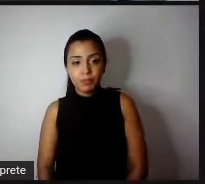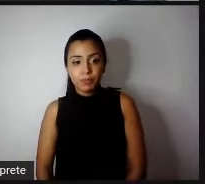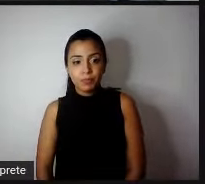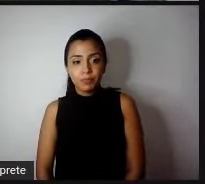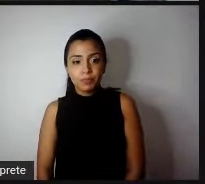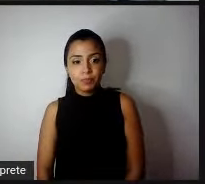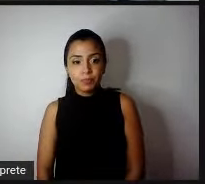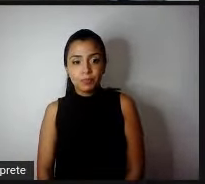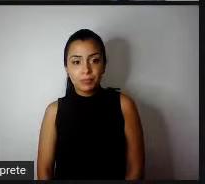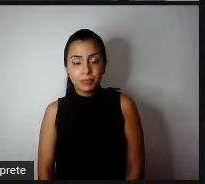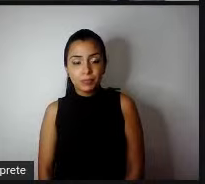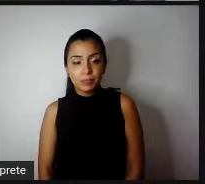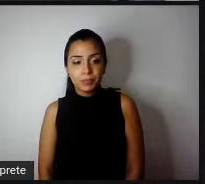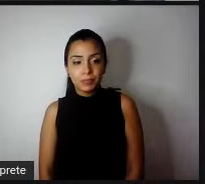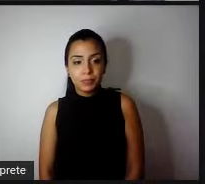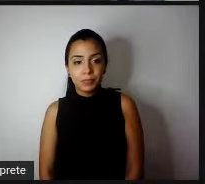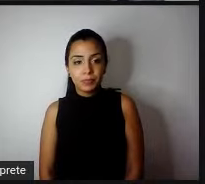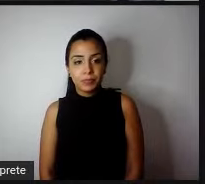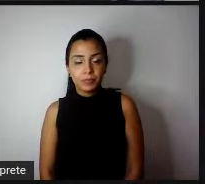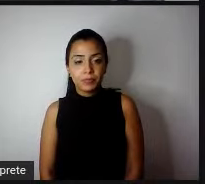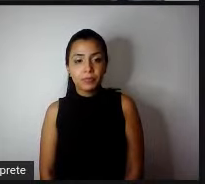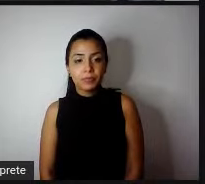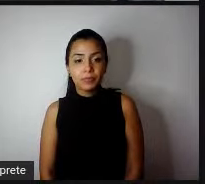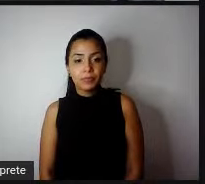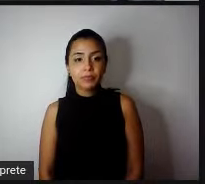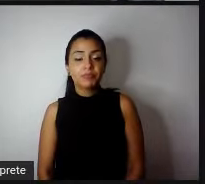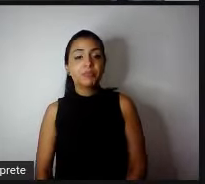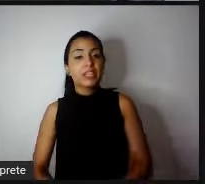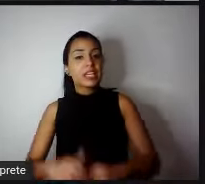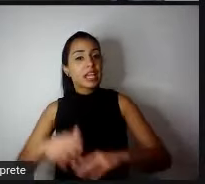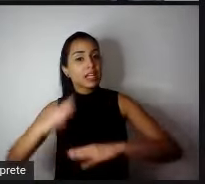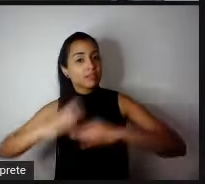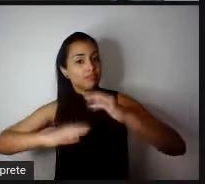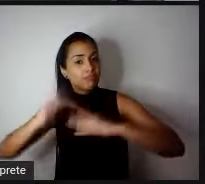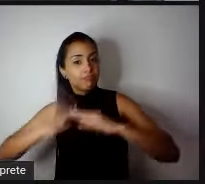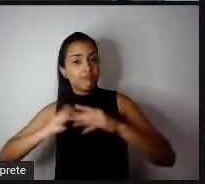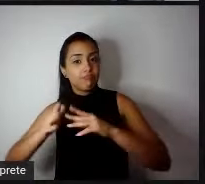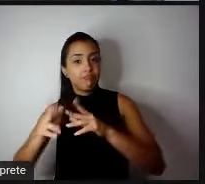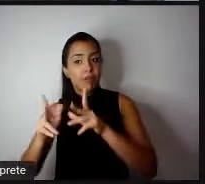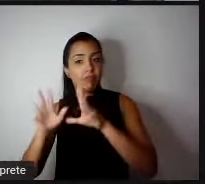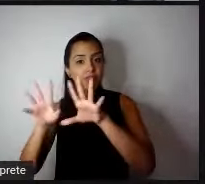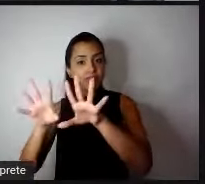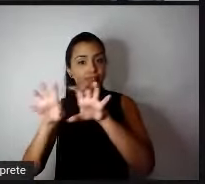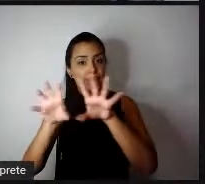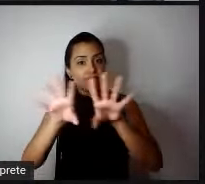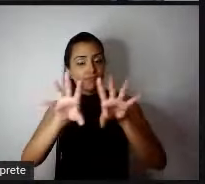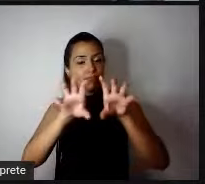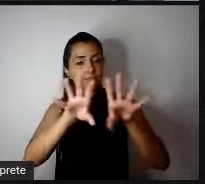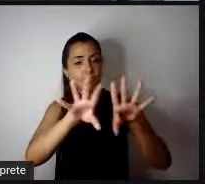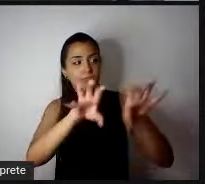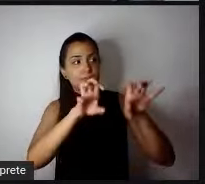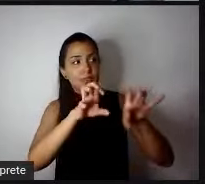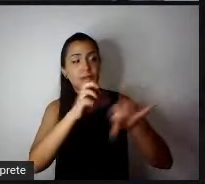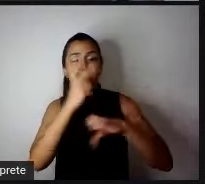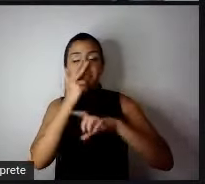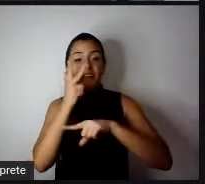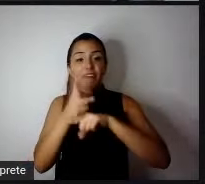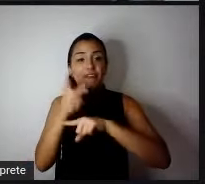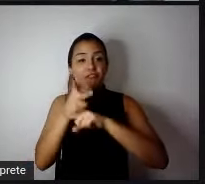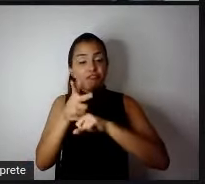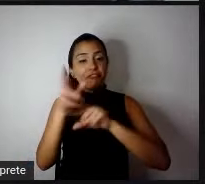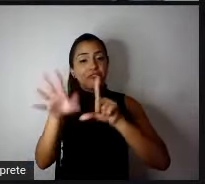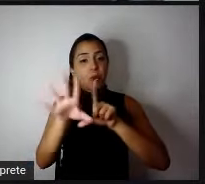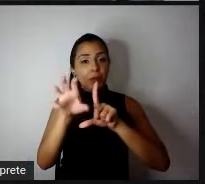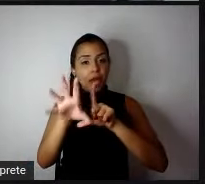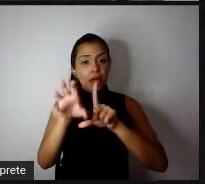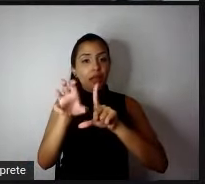uma maneira que a máquina mesmo vai filmando as etapas de processo de fazer uma